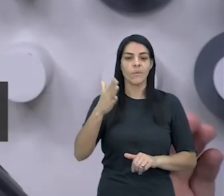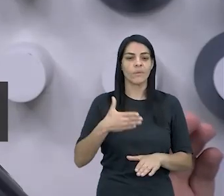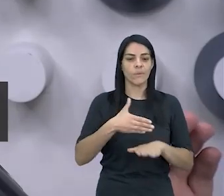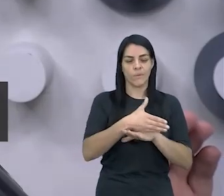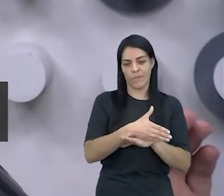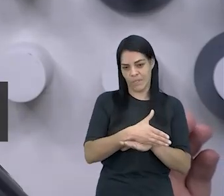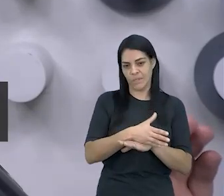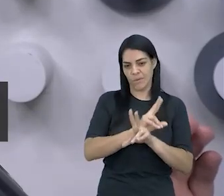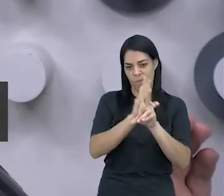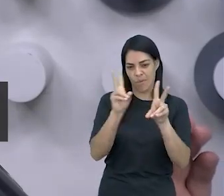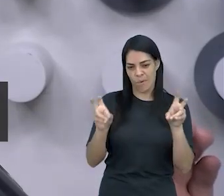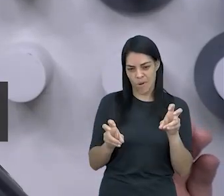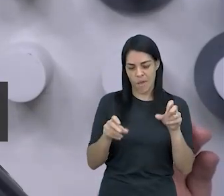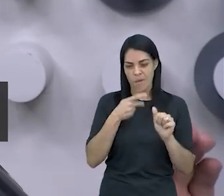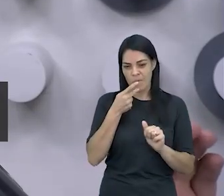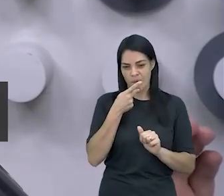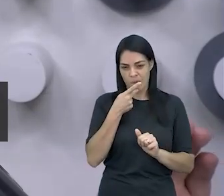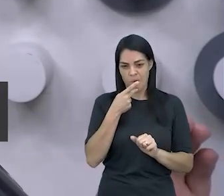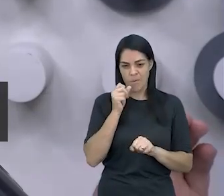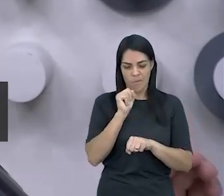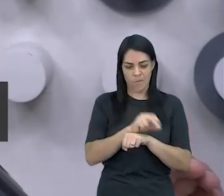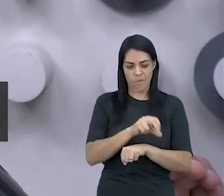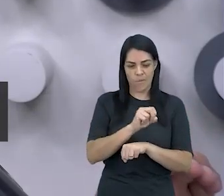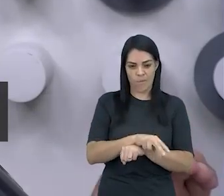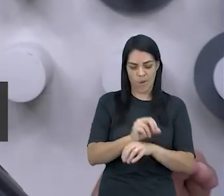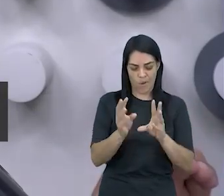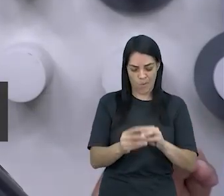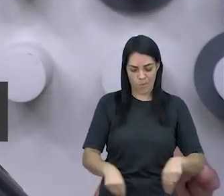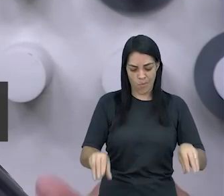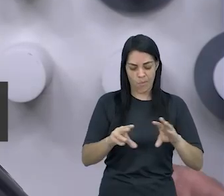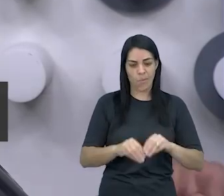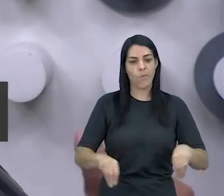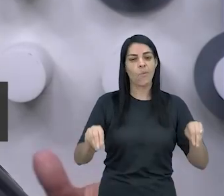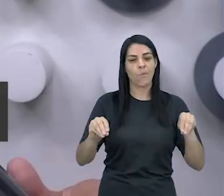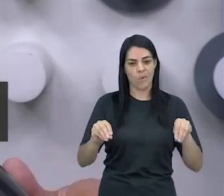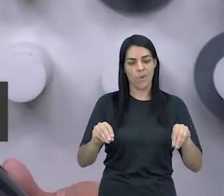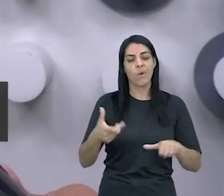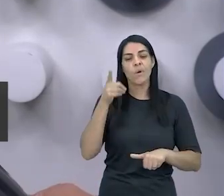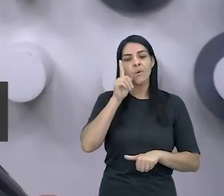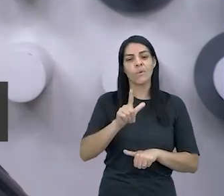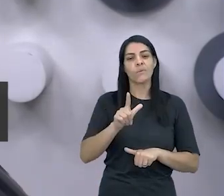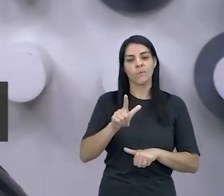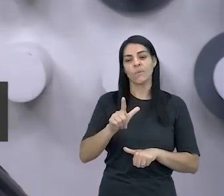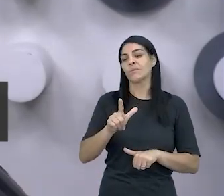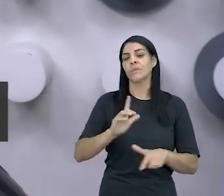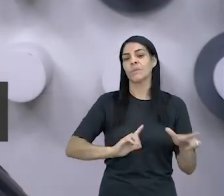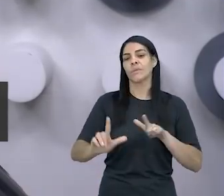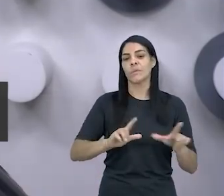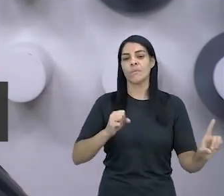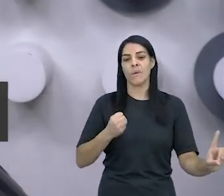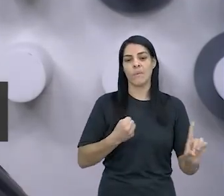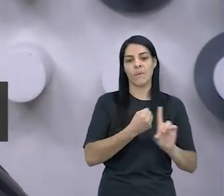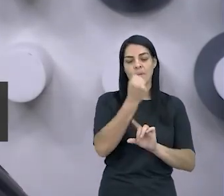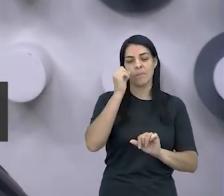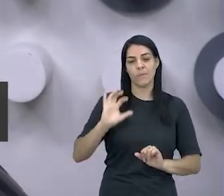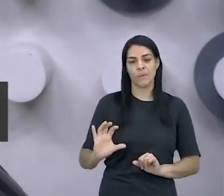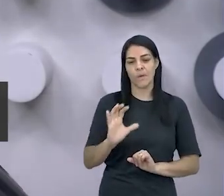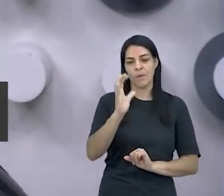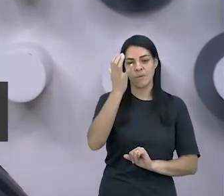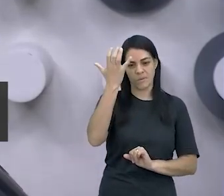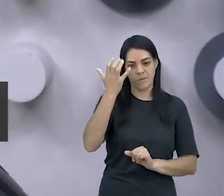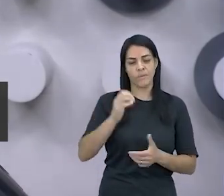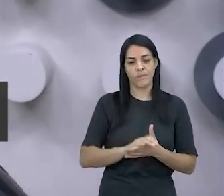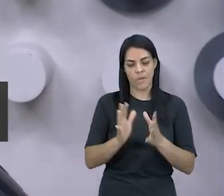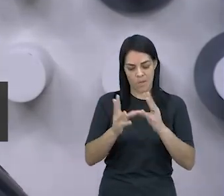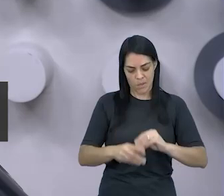por exemplo, na questão da fertilização dos solos, eu consigo trabalhar o impacto que aquilo gera, por exemplo, tanto